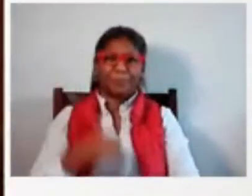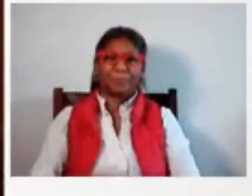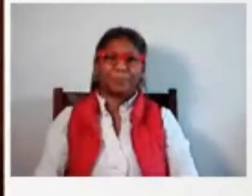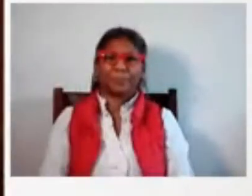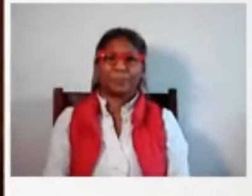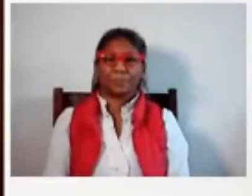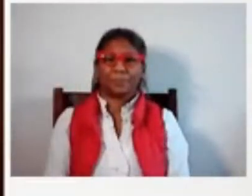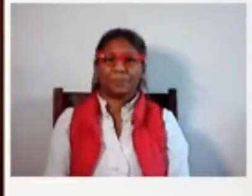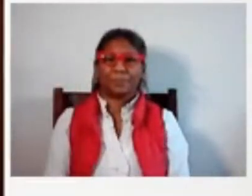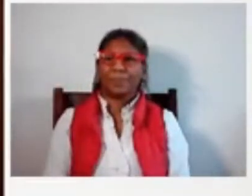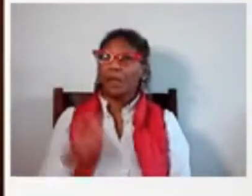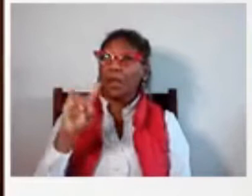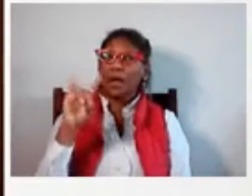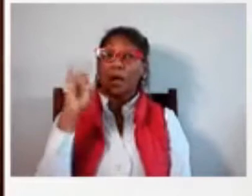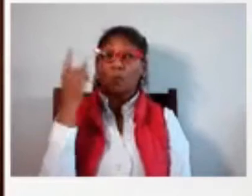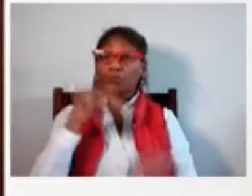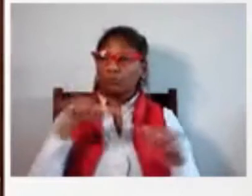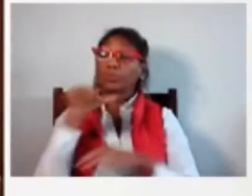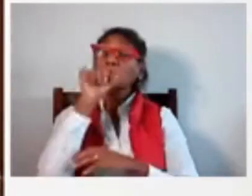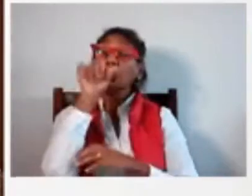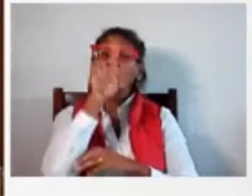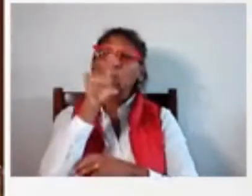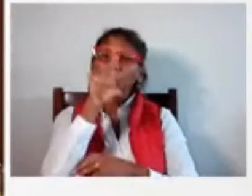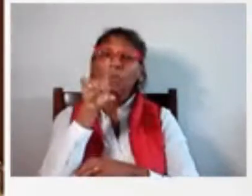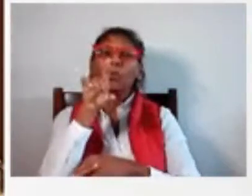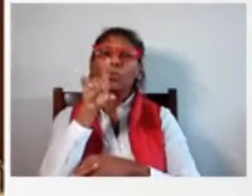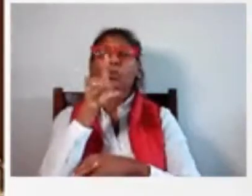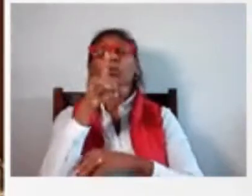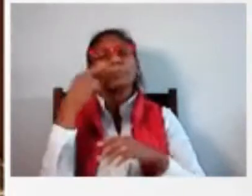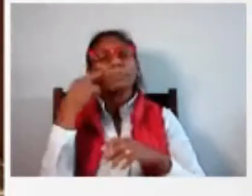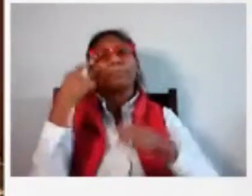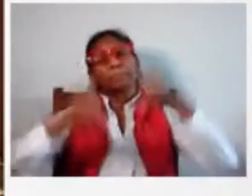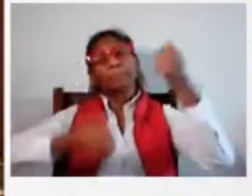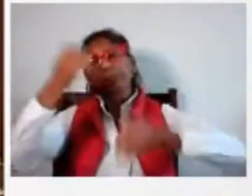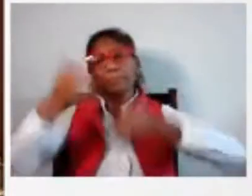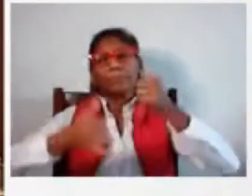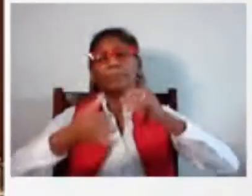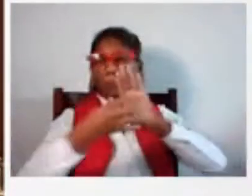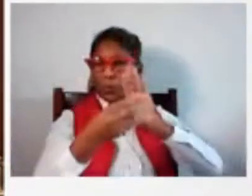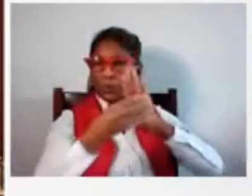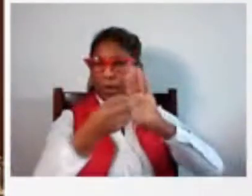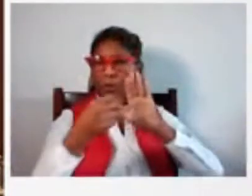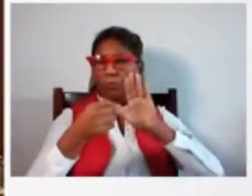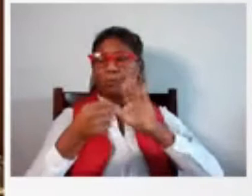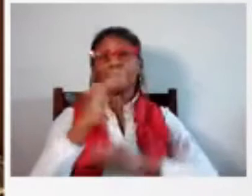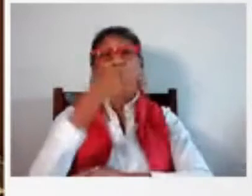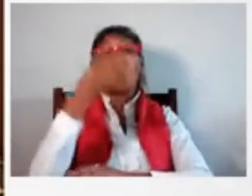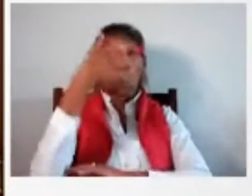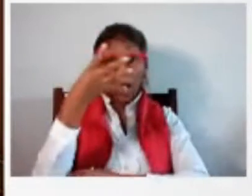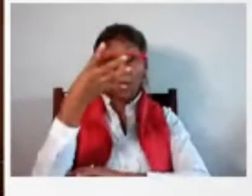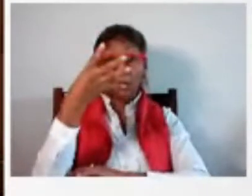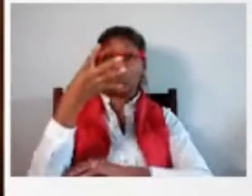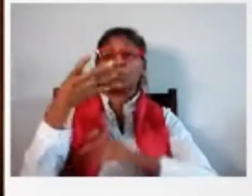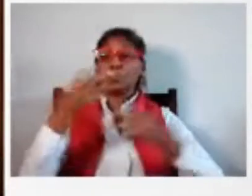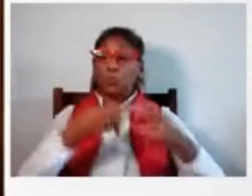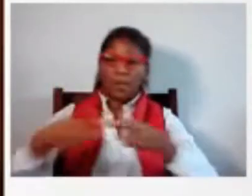No último final de semana, quando nós rodamos o nosso modelo do distanciamento controlado, 4 regiões migraram para a bandeira vermelha